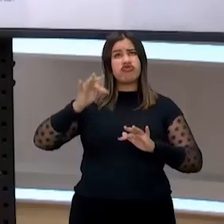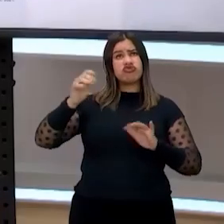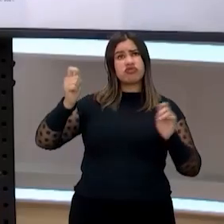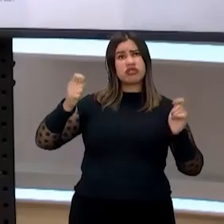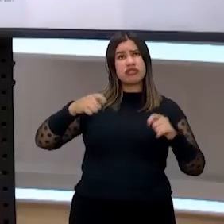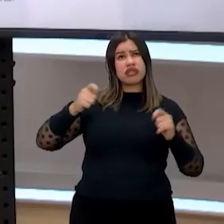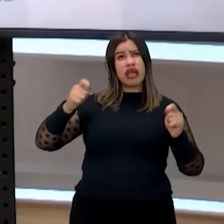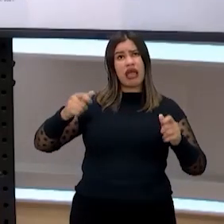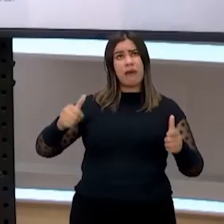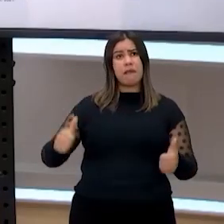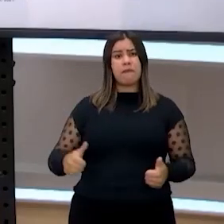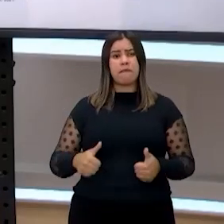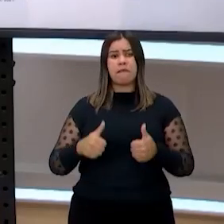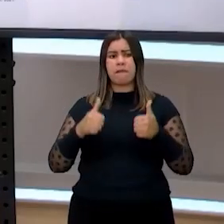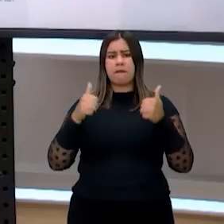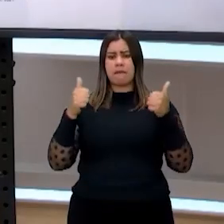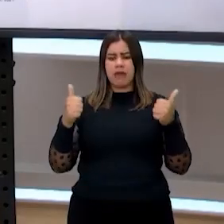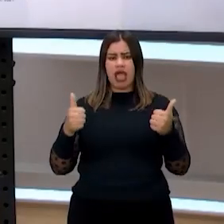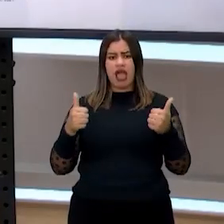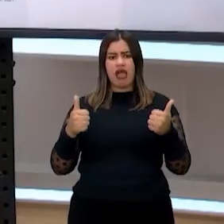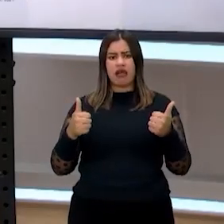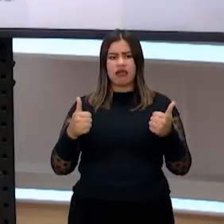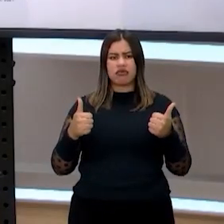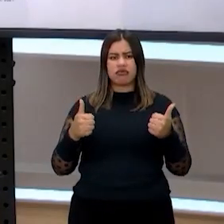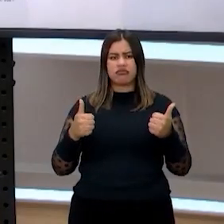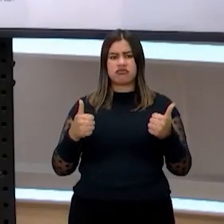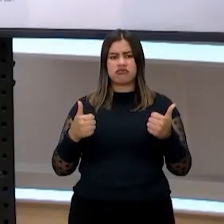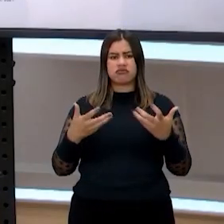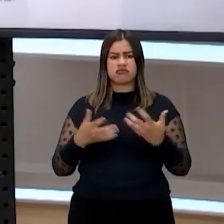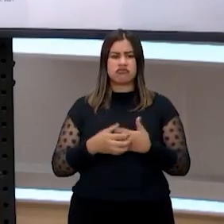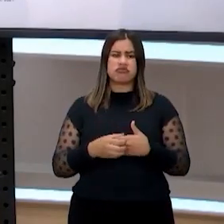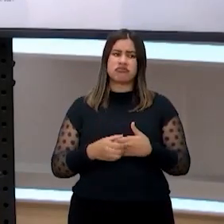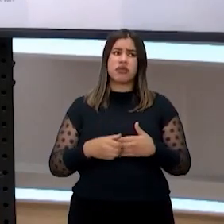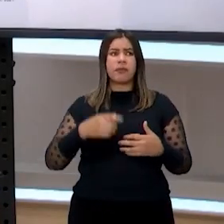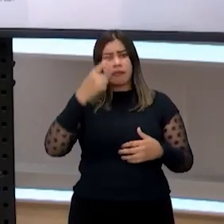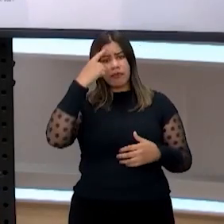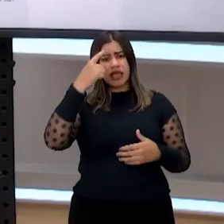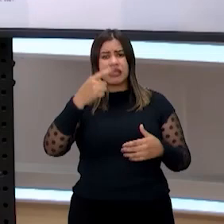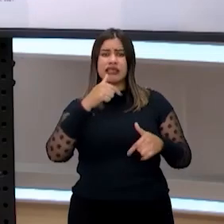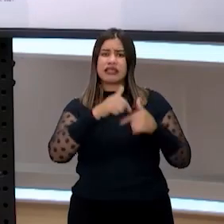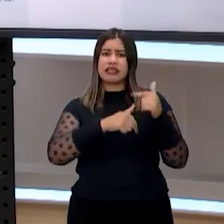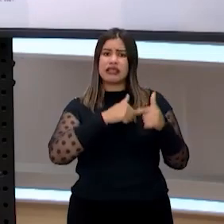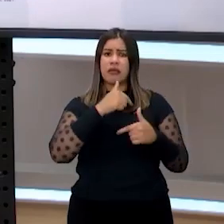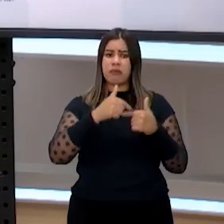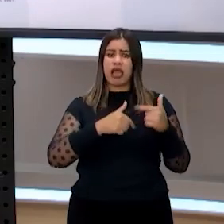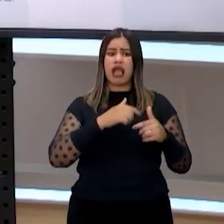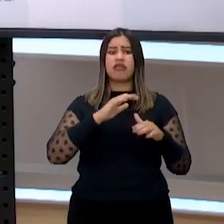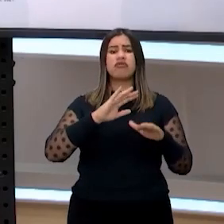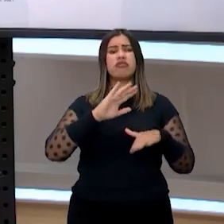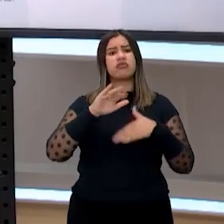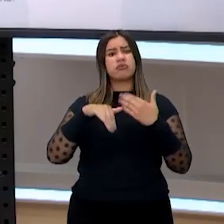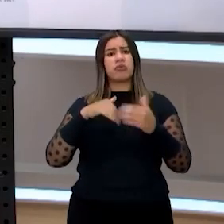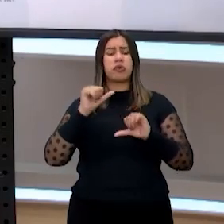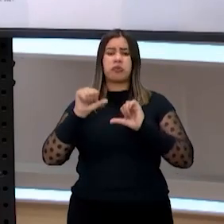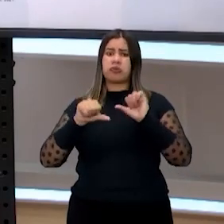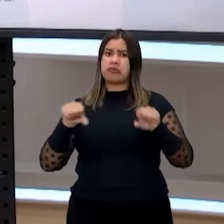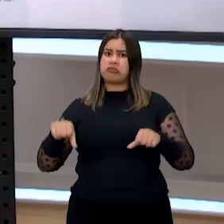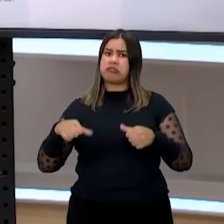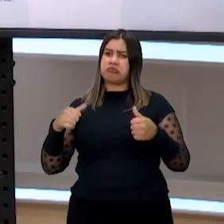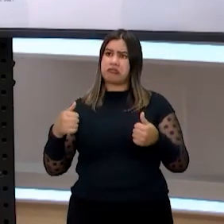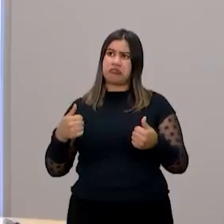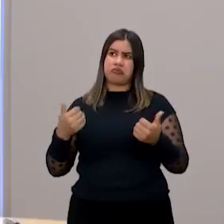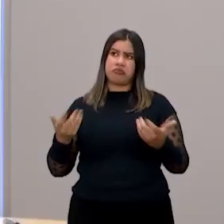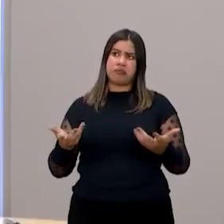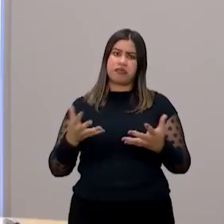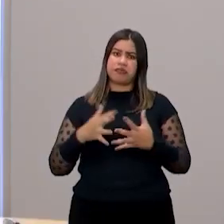surgidos, nutridos naquela ideia de superexploração do trabalho, fossem ceder para que o sistema fosse melhorado. Que